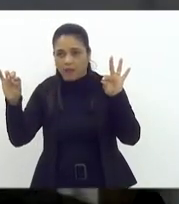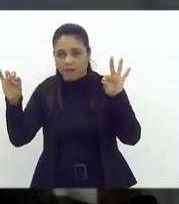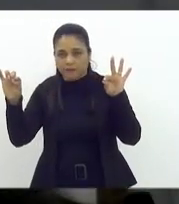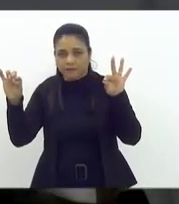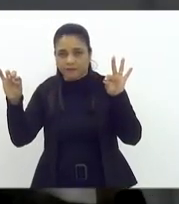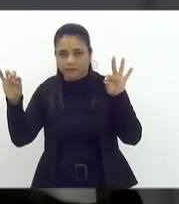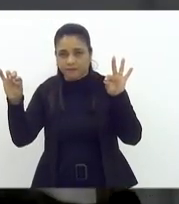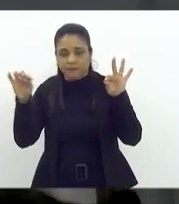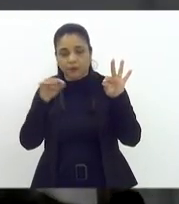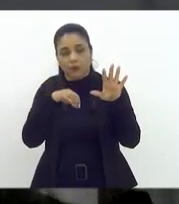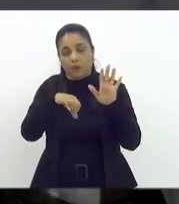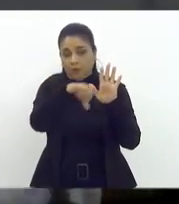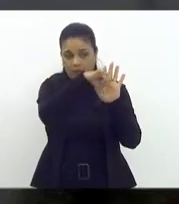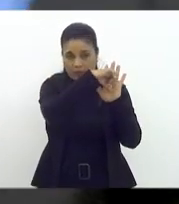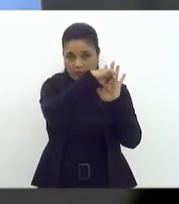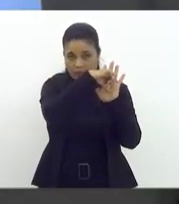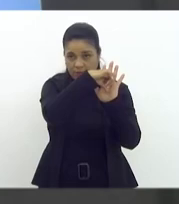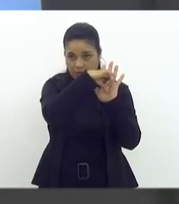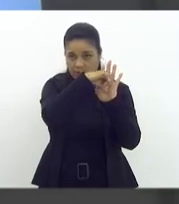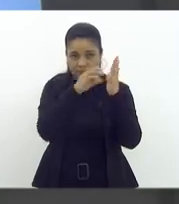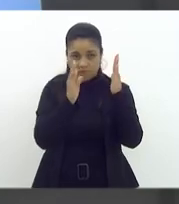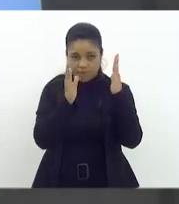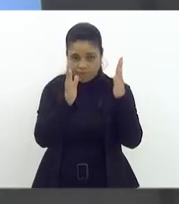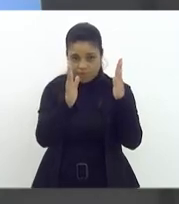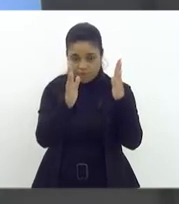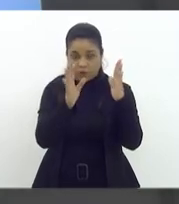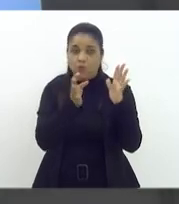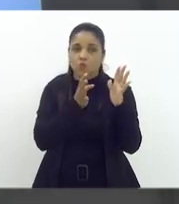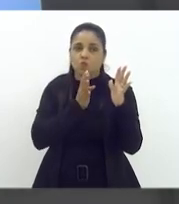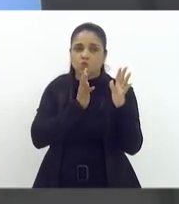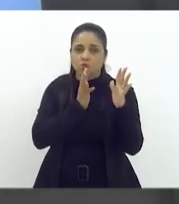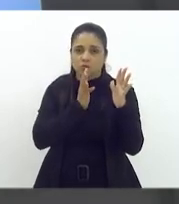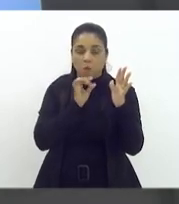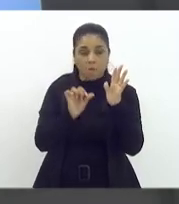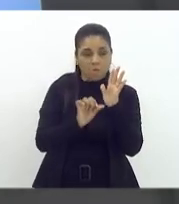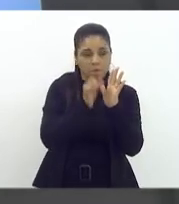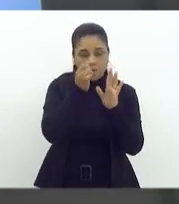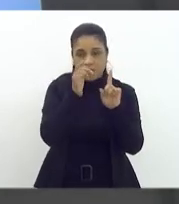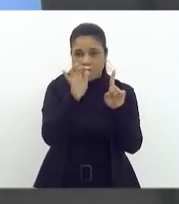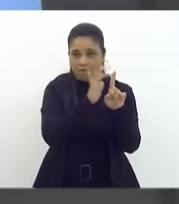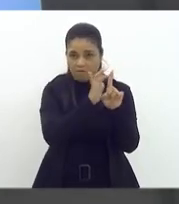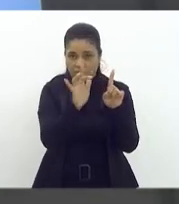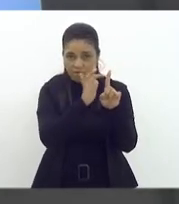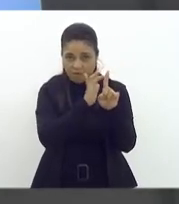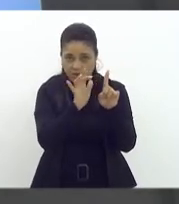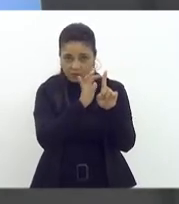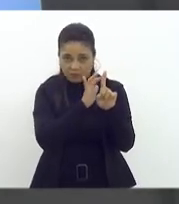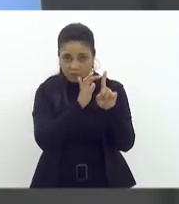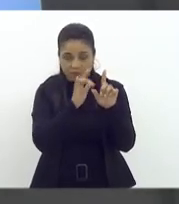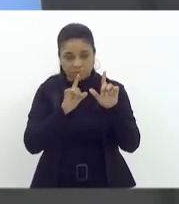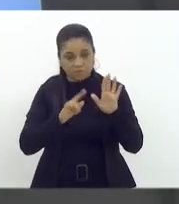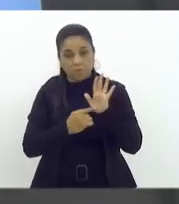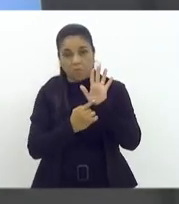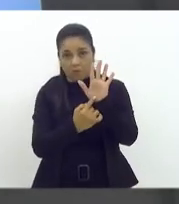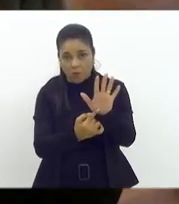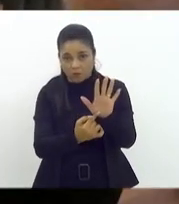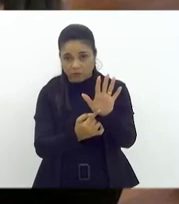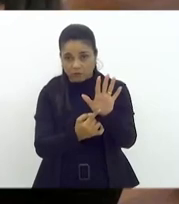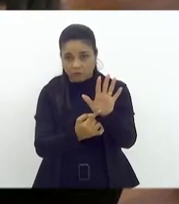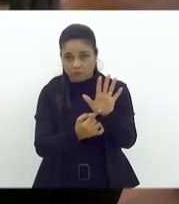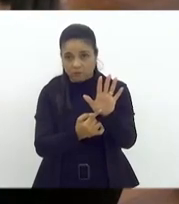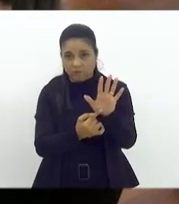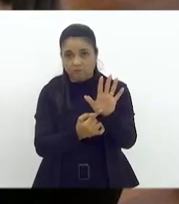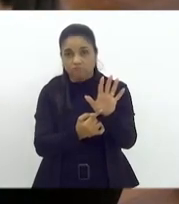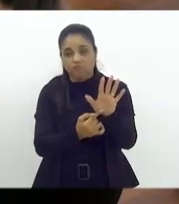o crime aconteceu o primeiro reconhecimento que uma vítima testemunha é apresentada normalmente